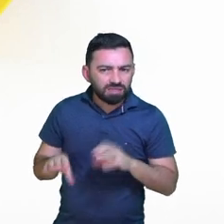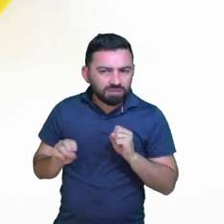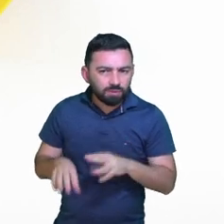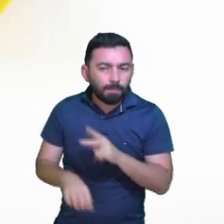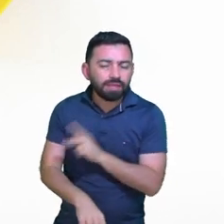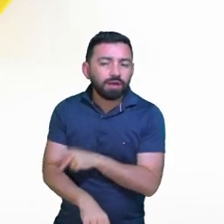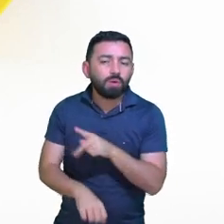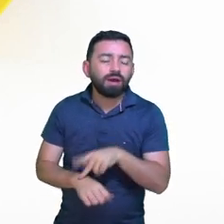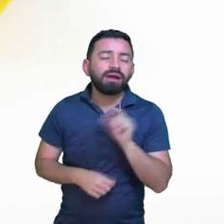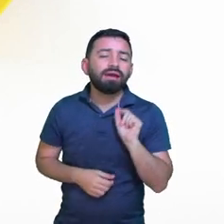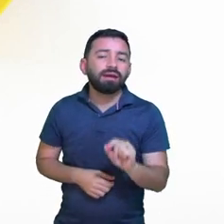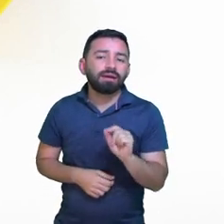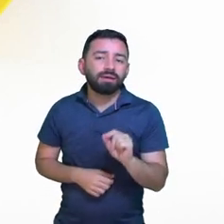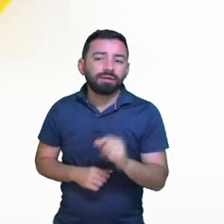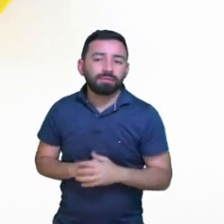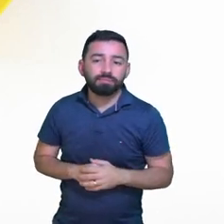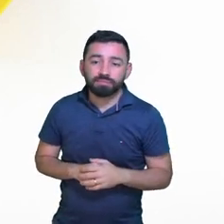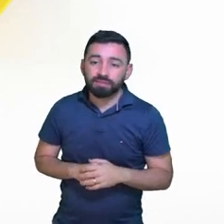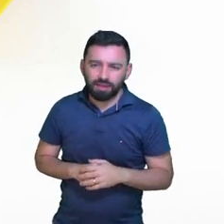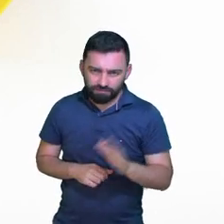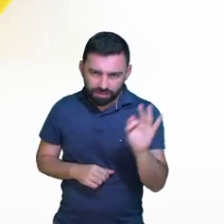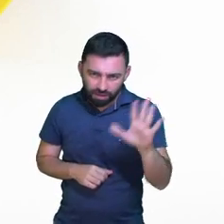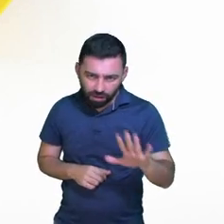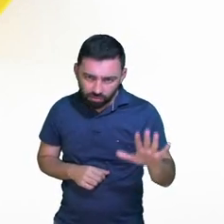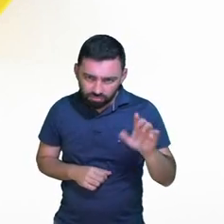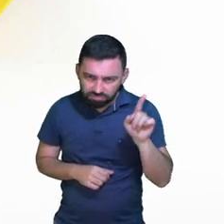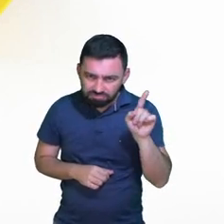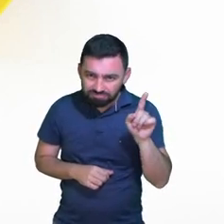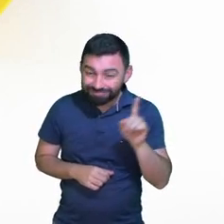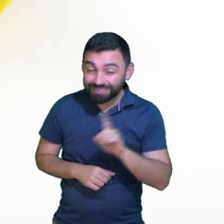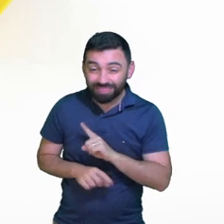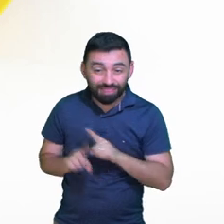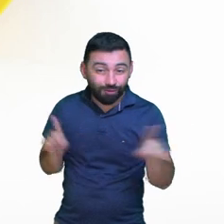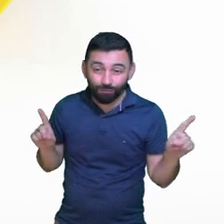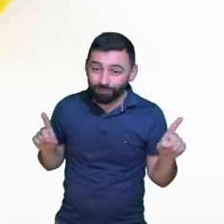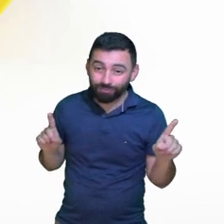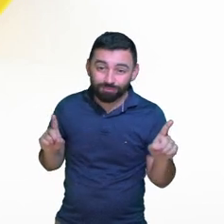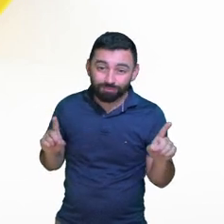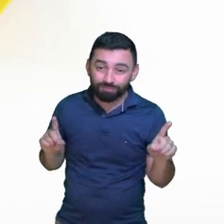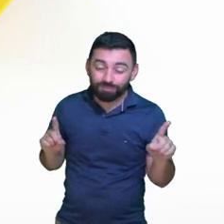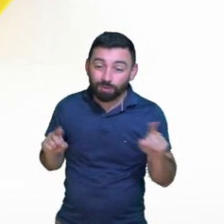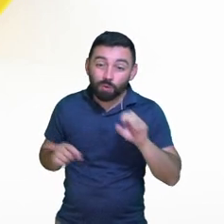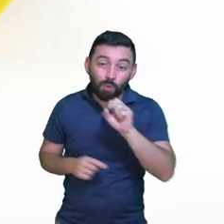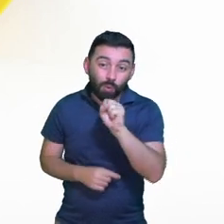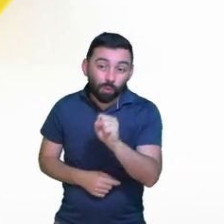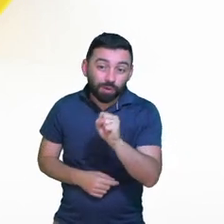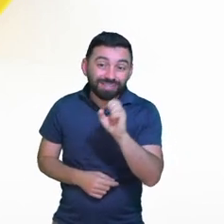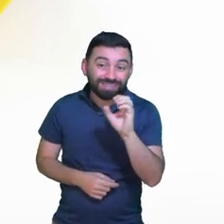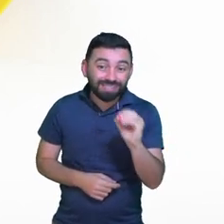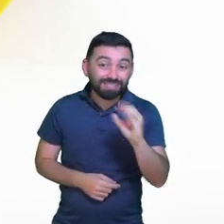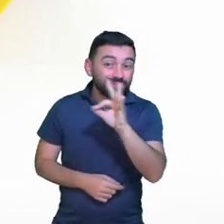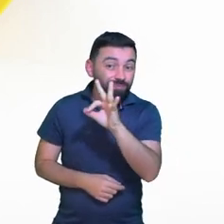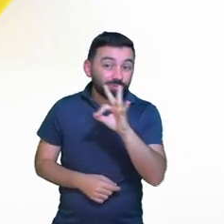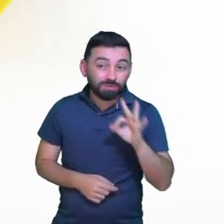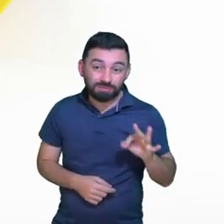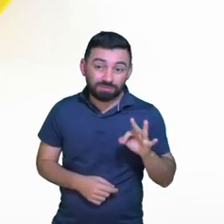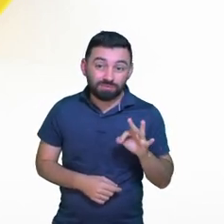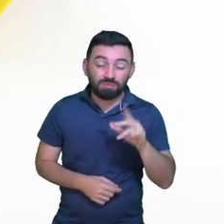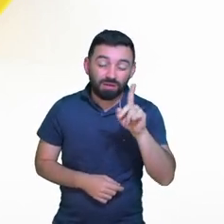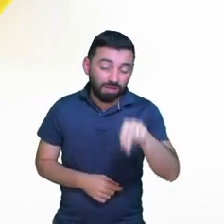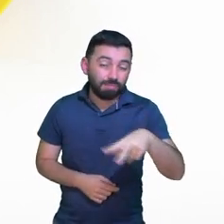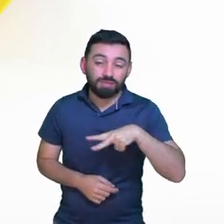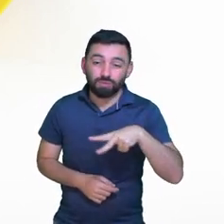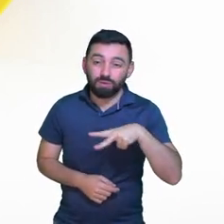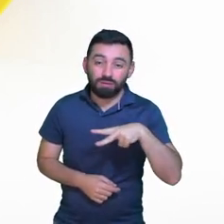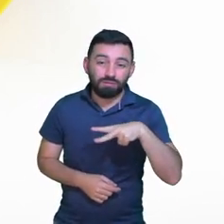quem forma são as federais não 80% são as